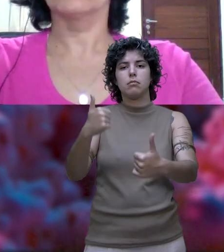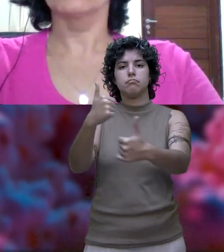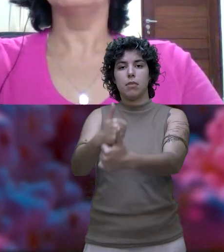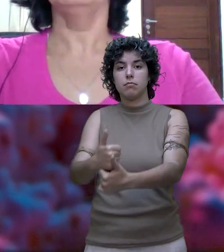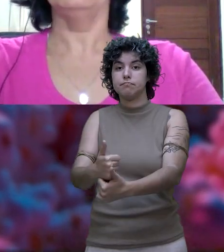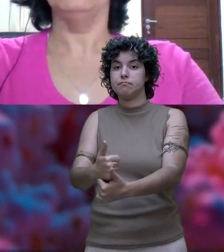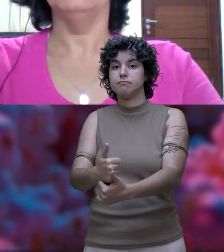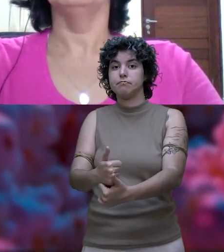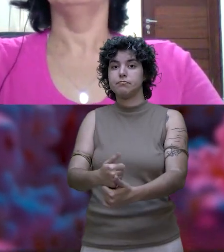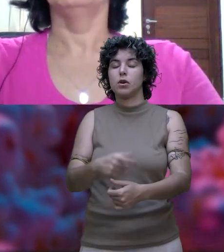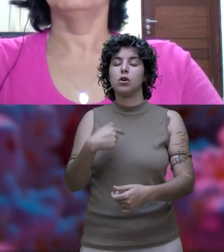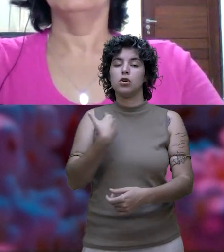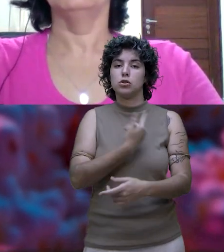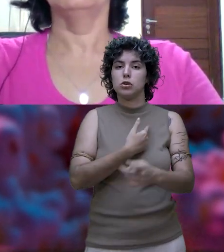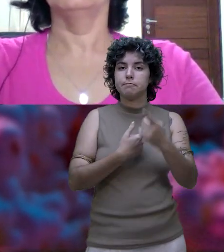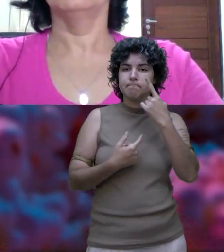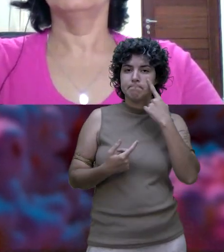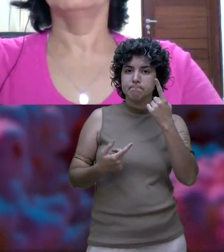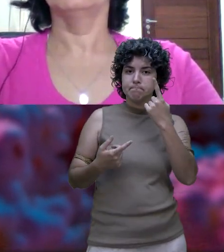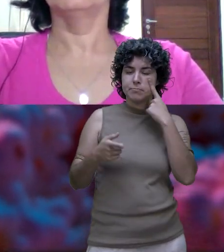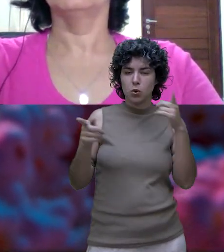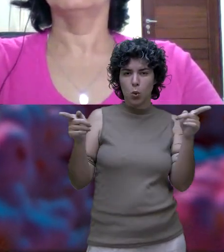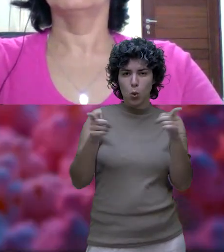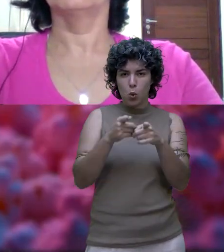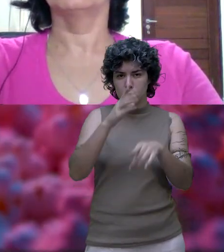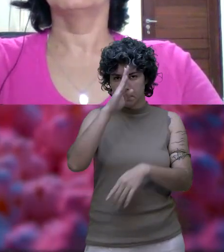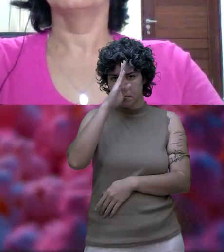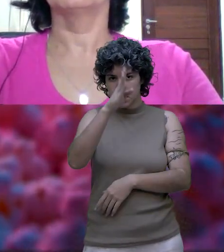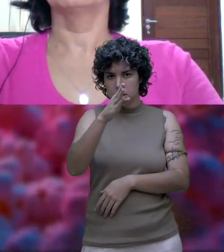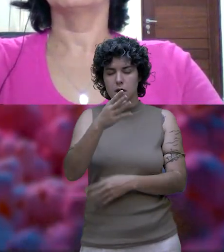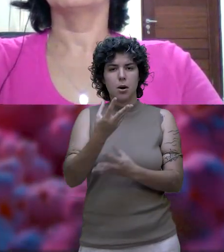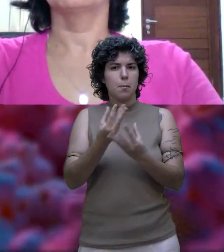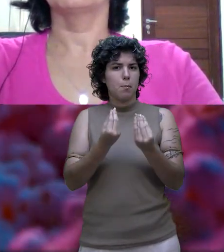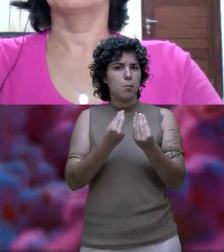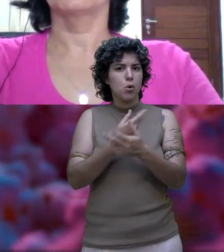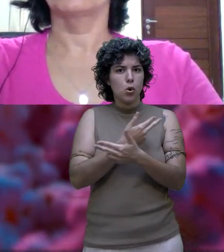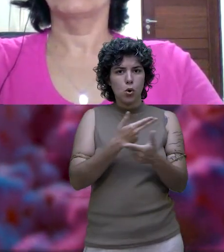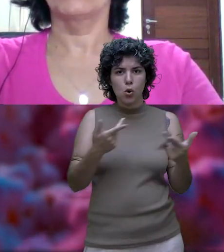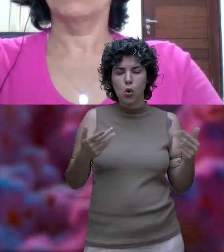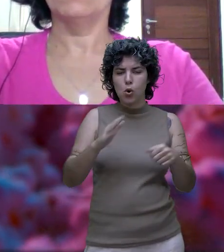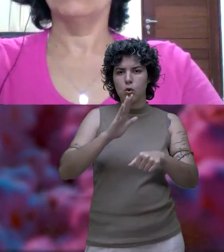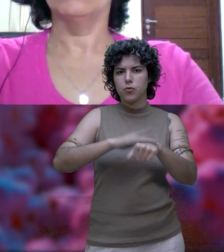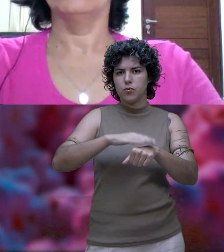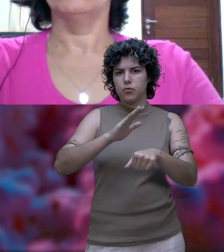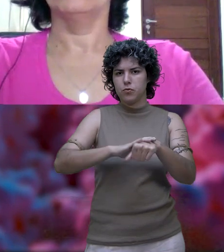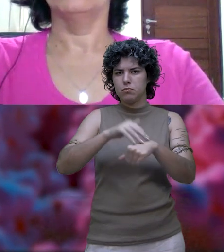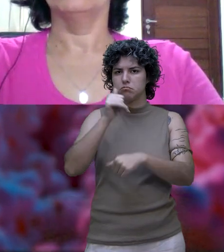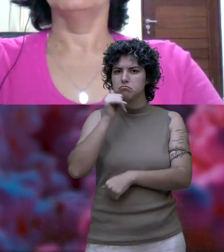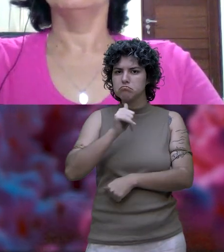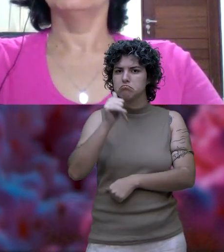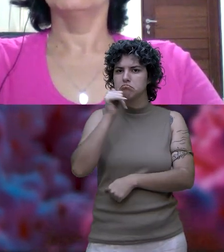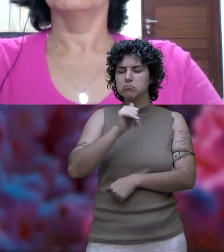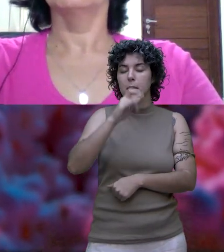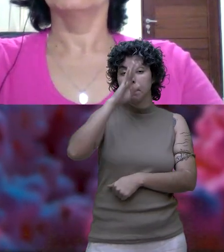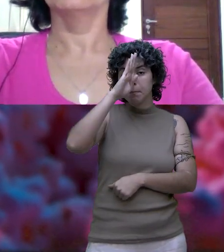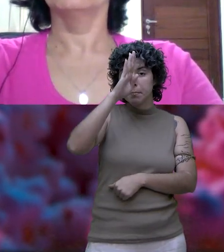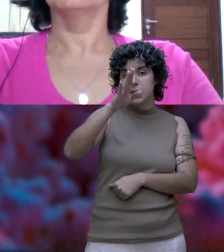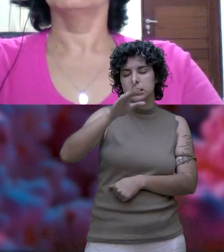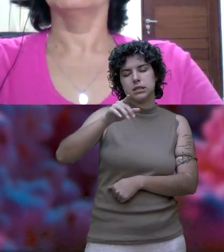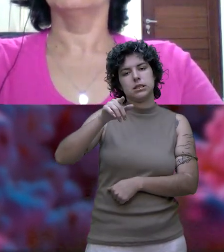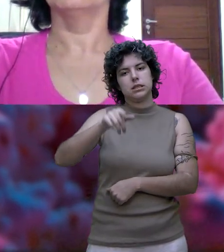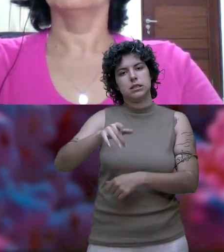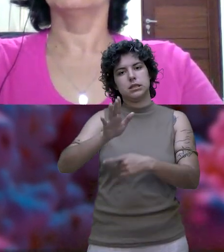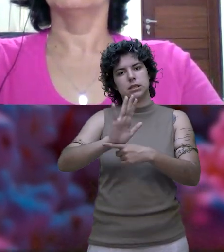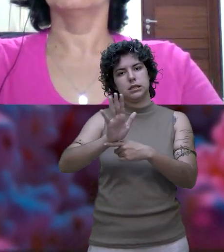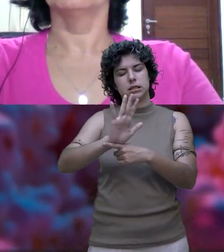curtas-metragens, a gente está vendo muita coisa feita por mulher recente, principalmente no cinema nacional, também fora do Brasil,